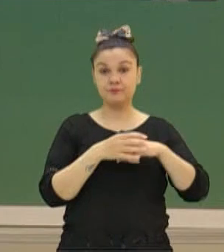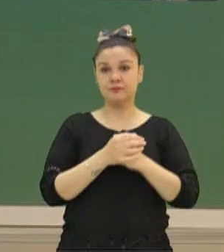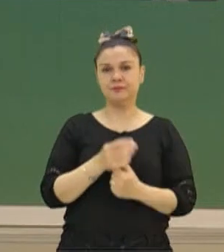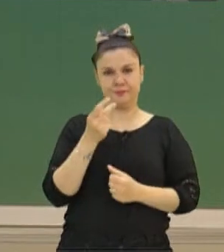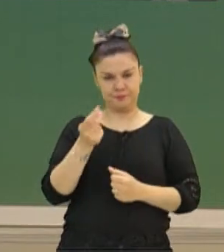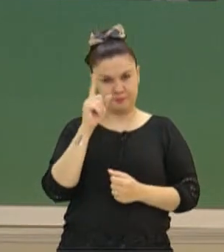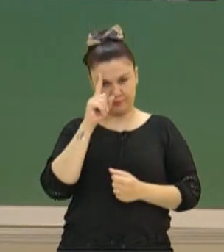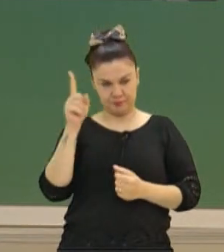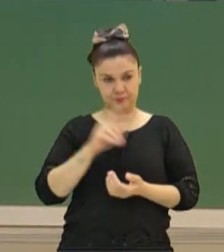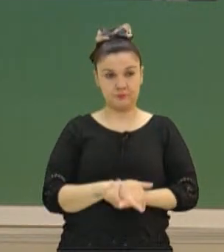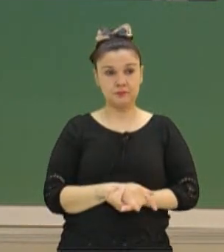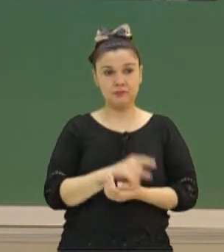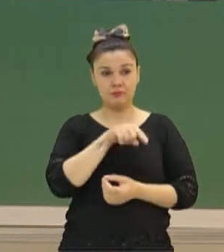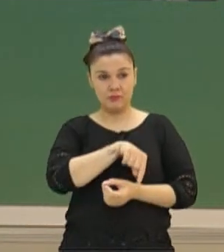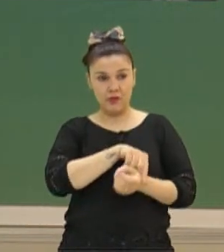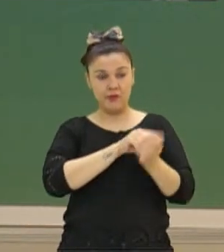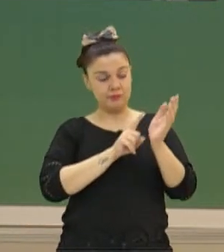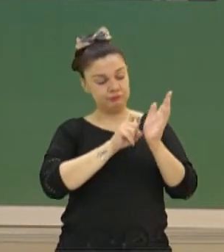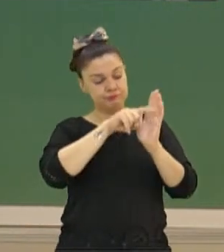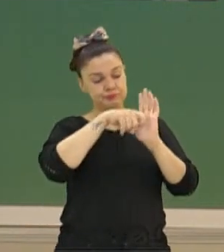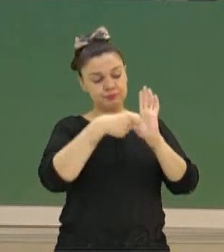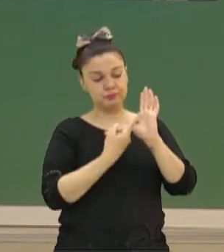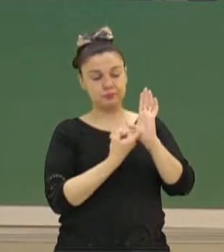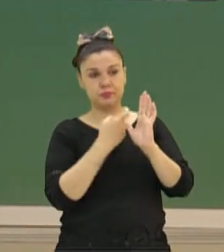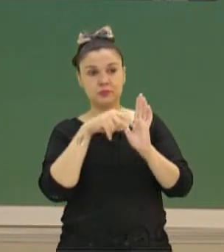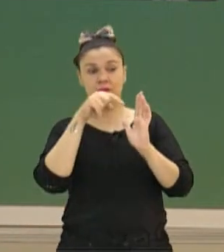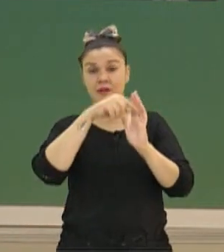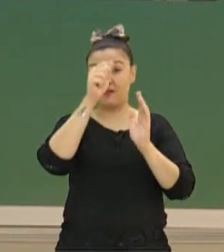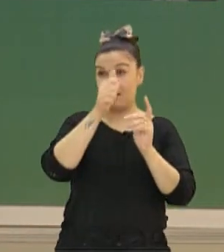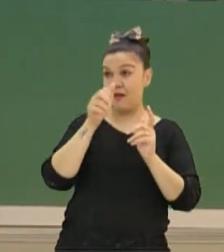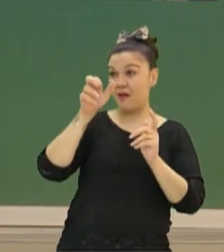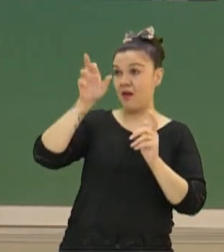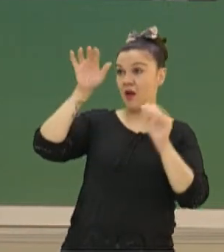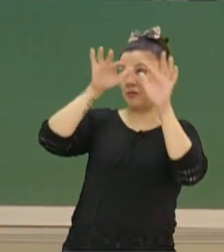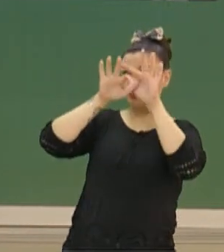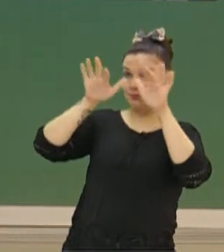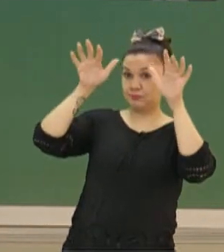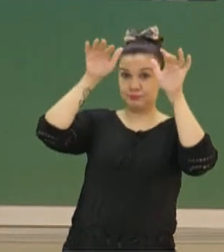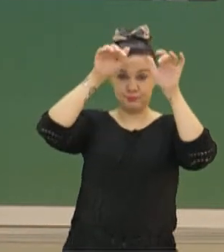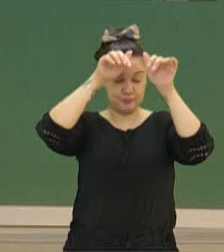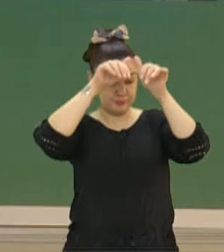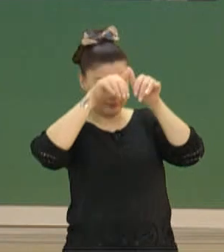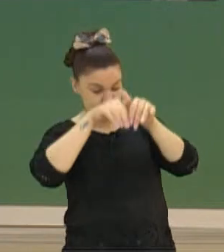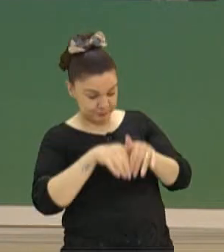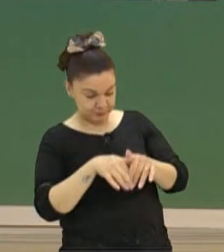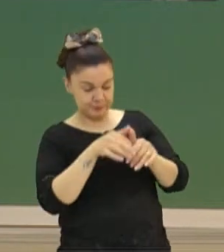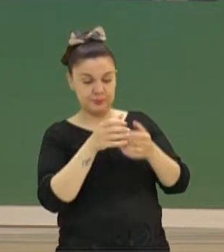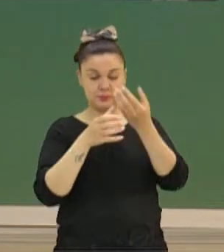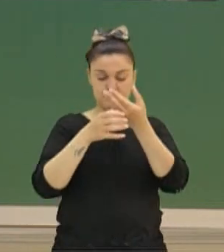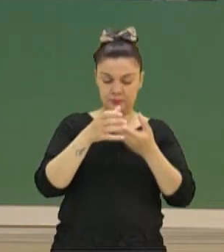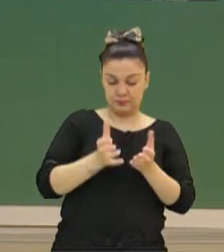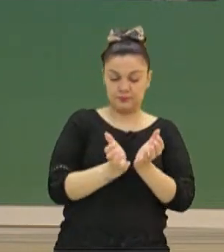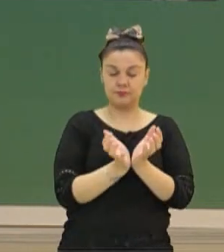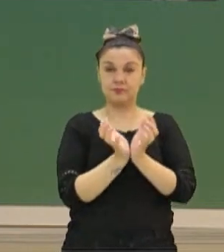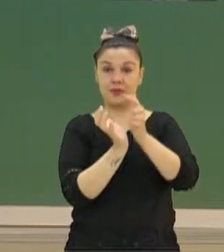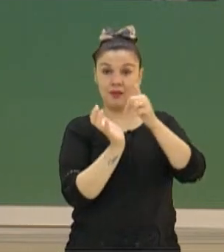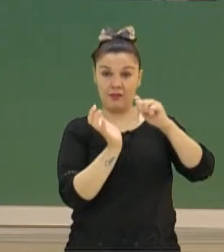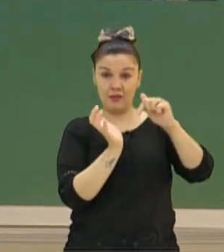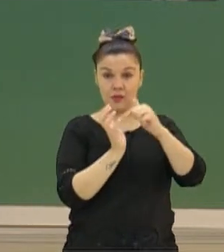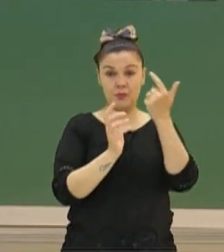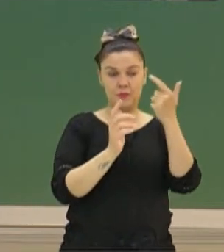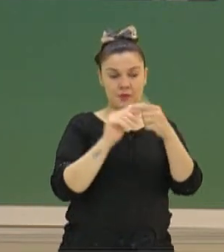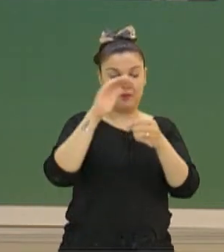tempo. Esses micro-organismos, eles estavam no ar. E aí eles acabavam entrando dentro do frasco porque não